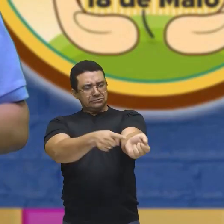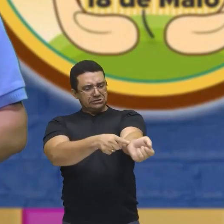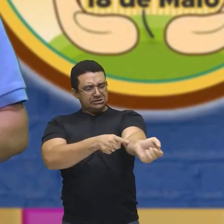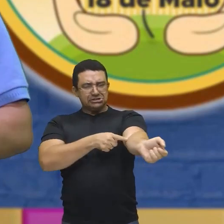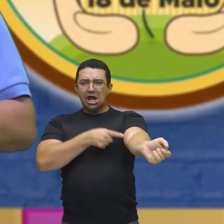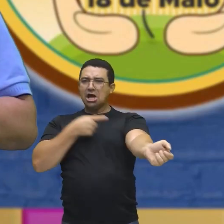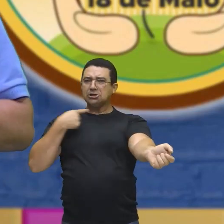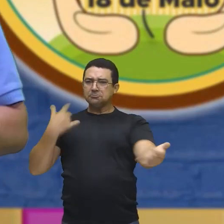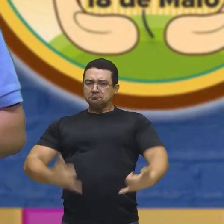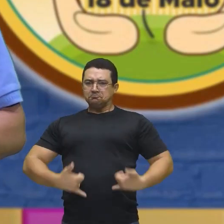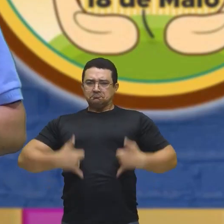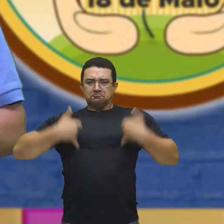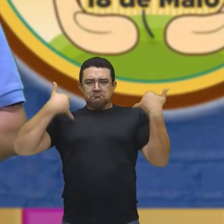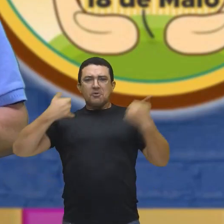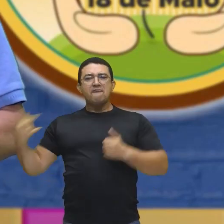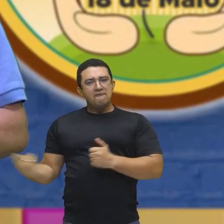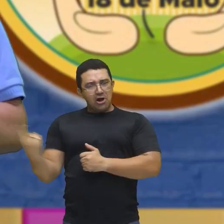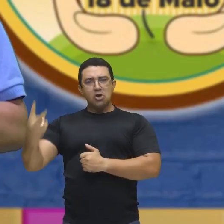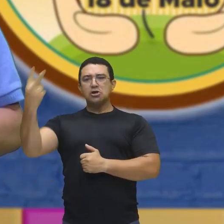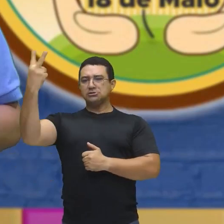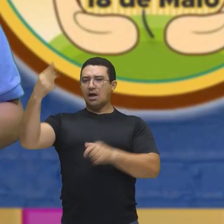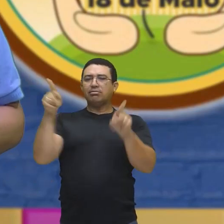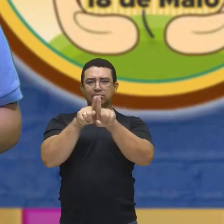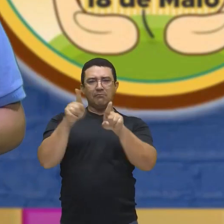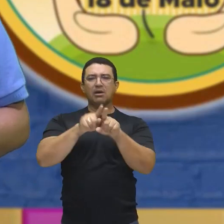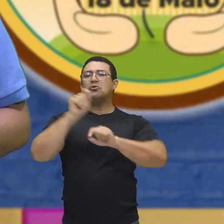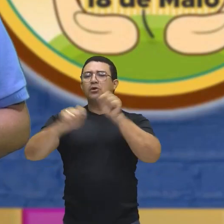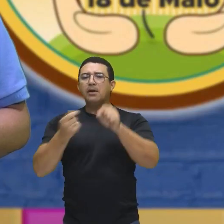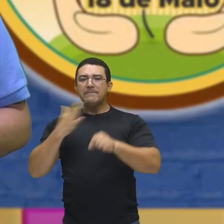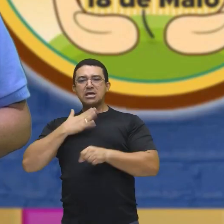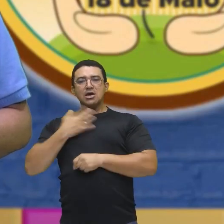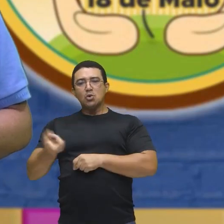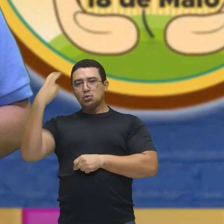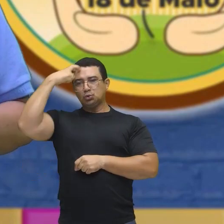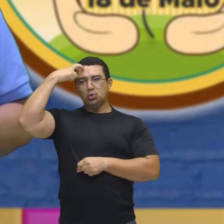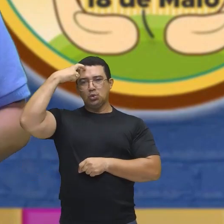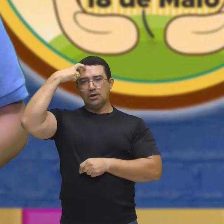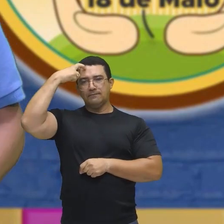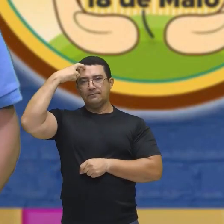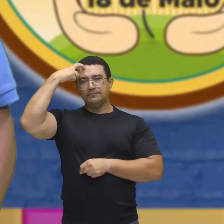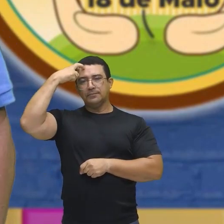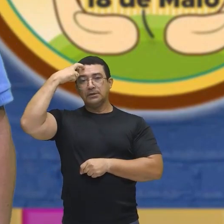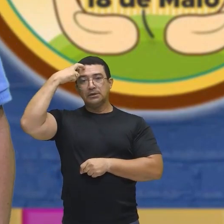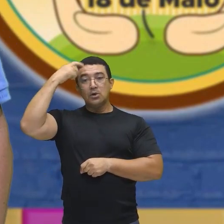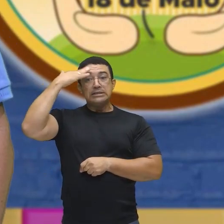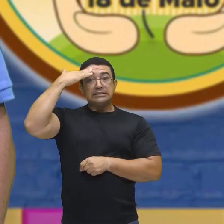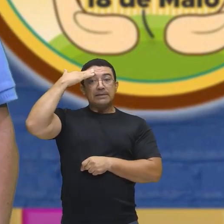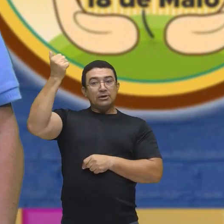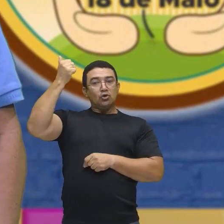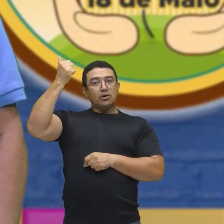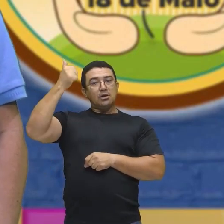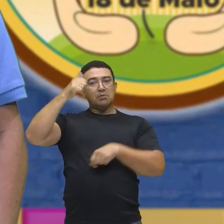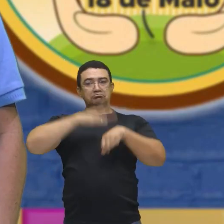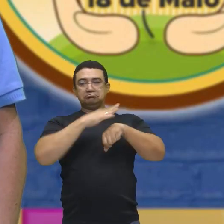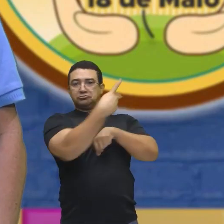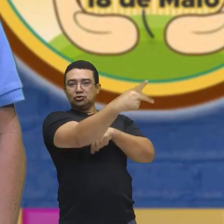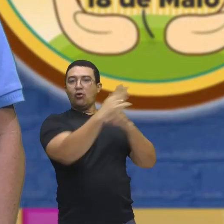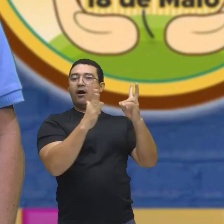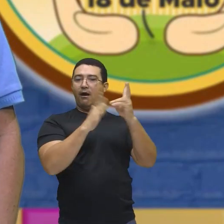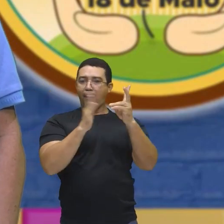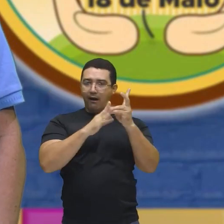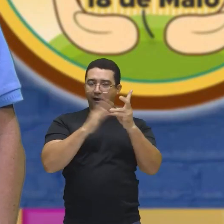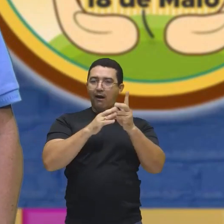eu começo a valorizar também a minha questão cultural. Então, a sabedoria indígena nos trouxe